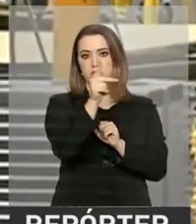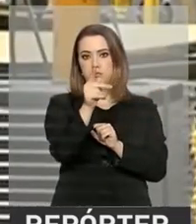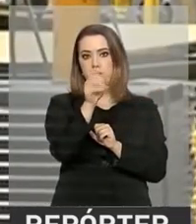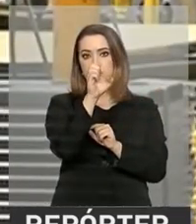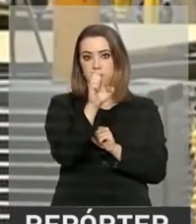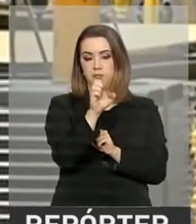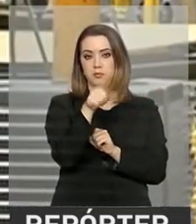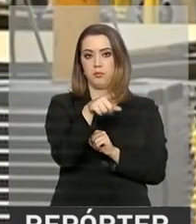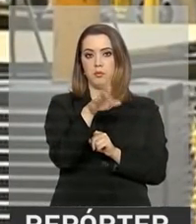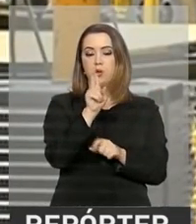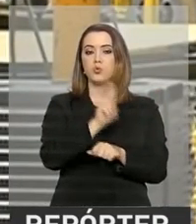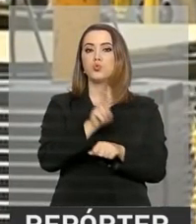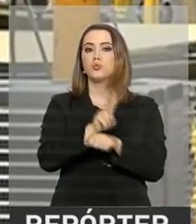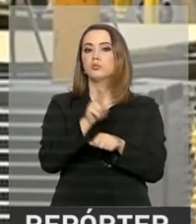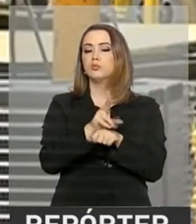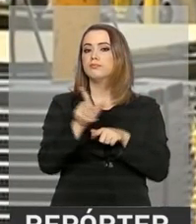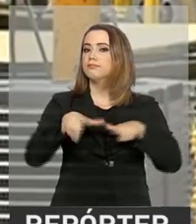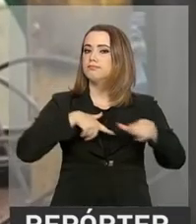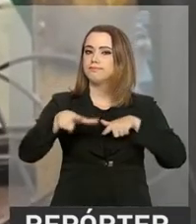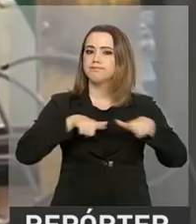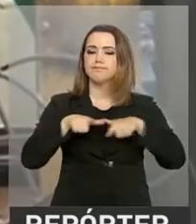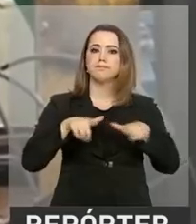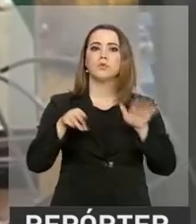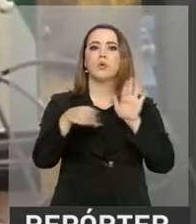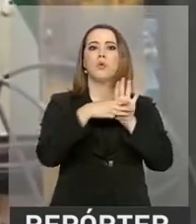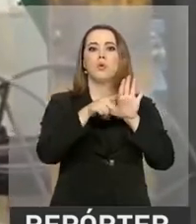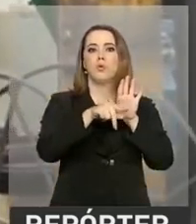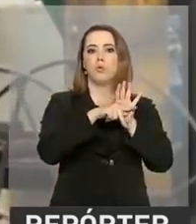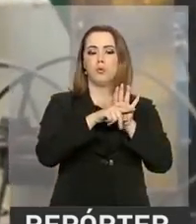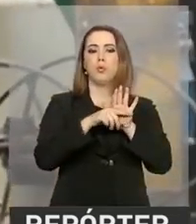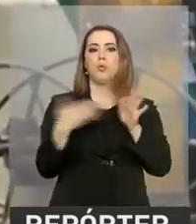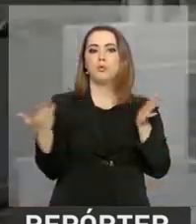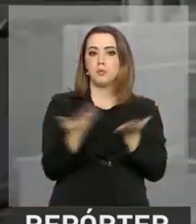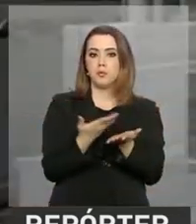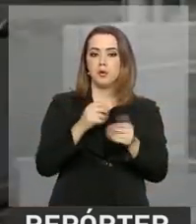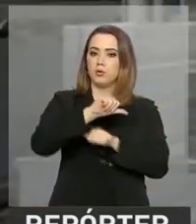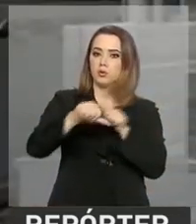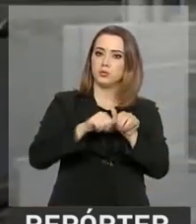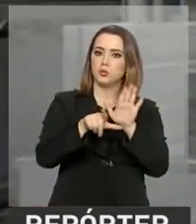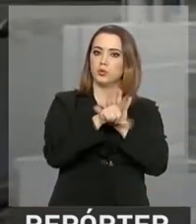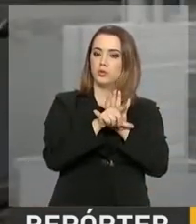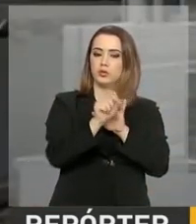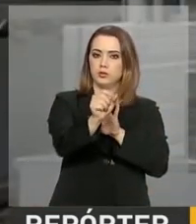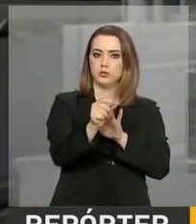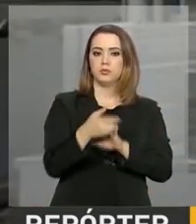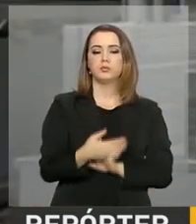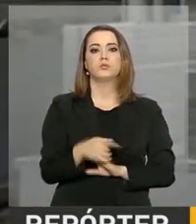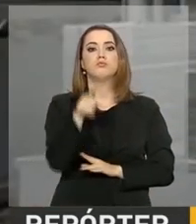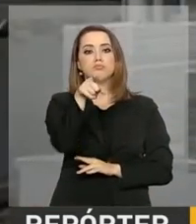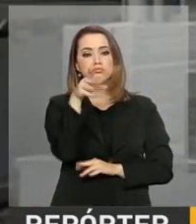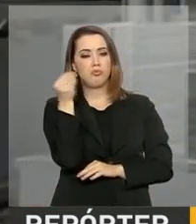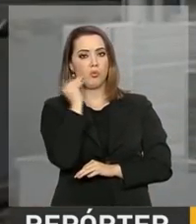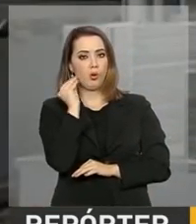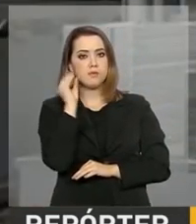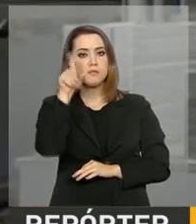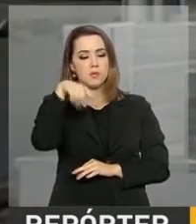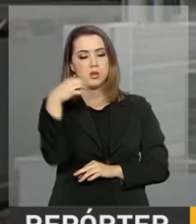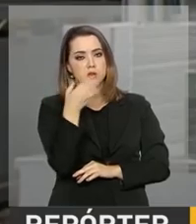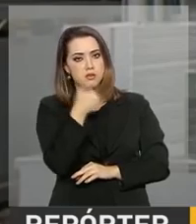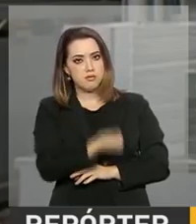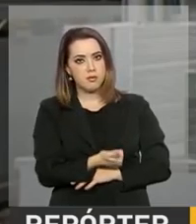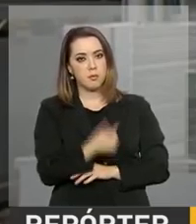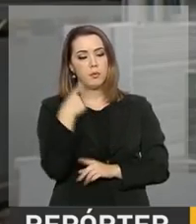Julho de 2015 como medida provisória e que virou lei em novembro a experiência tem sido muito boa primeiro